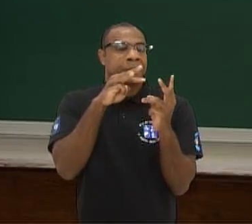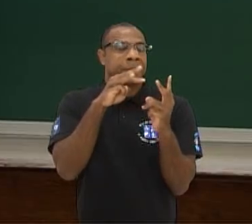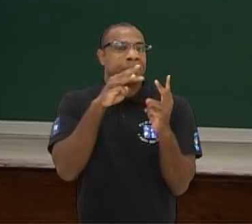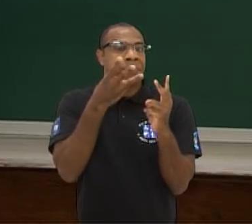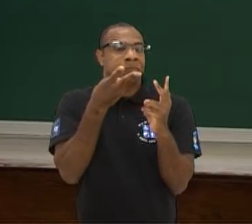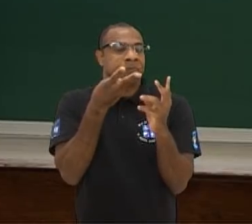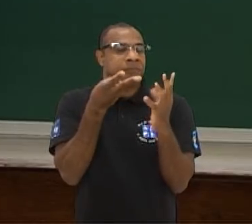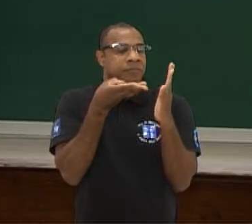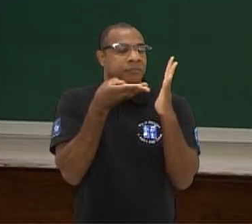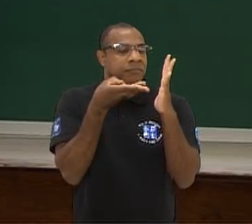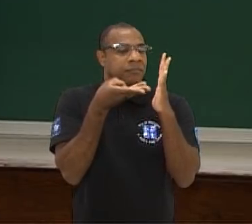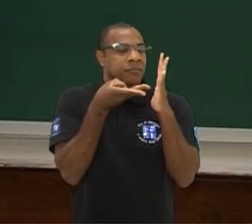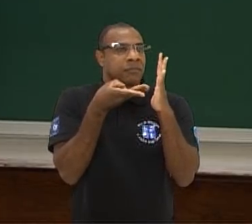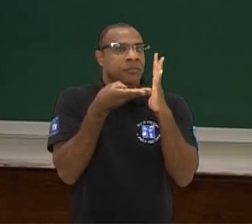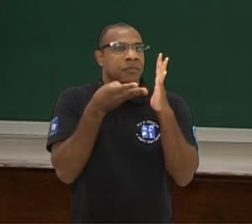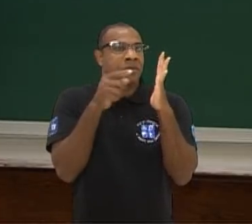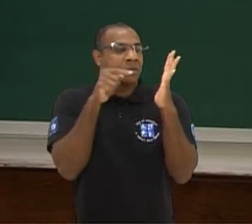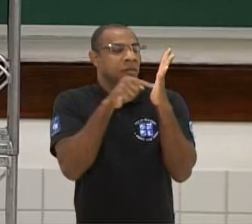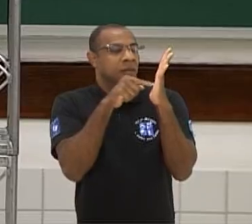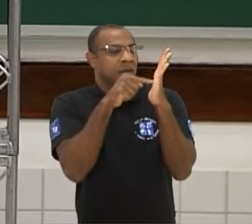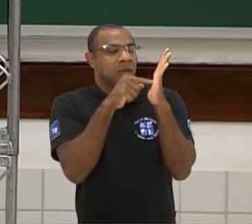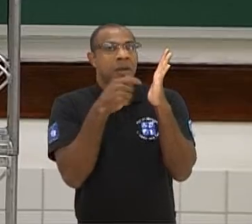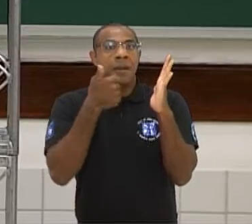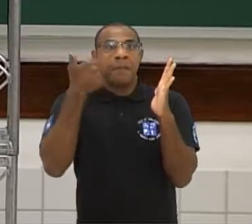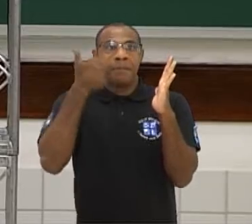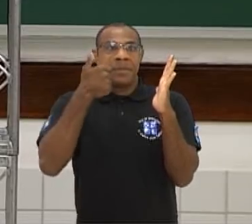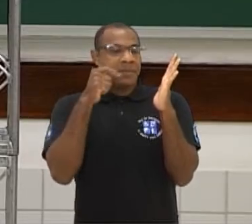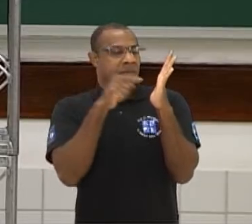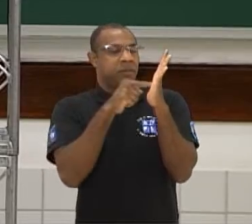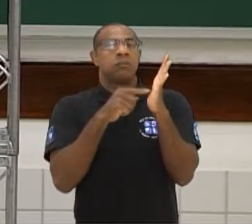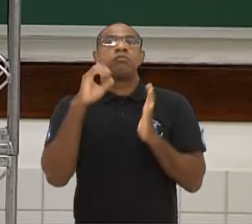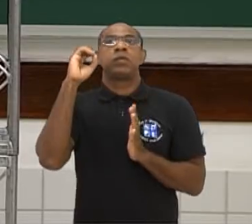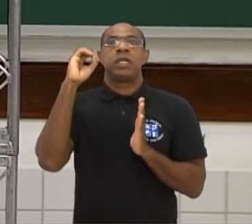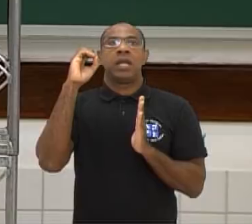tenho o primeiro que vai ter um potencial 0,